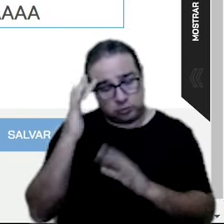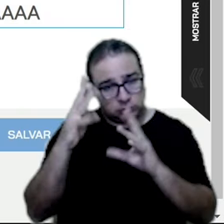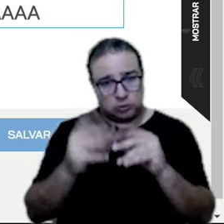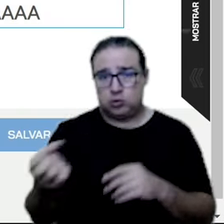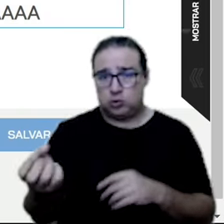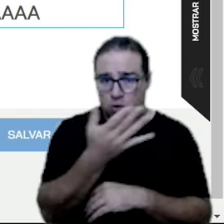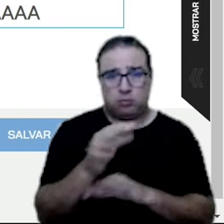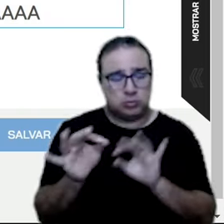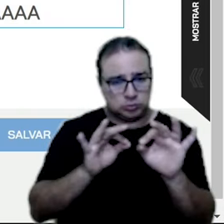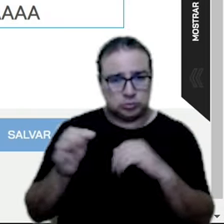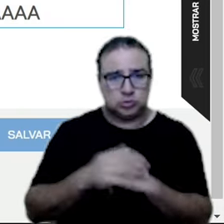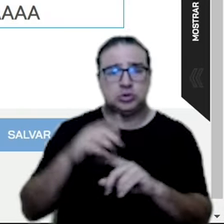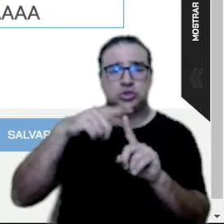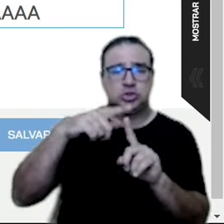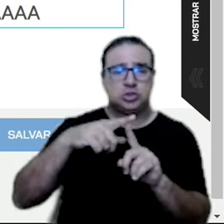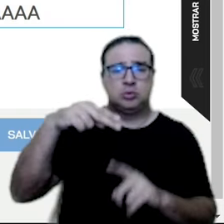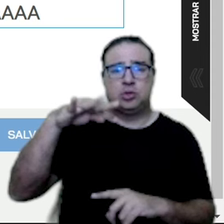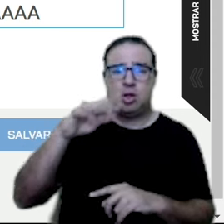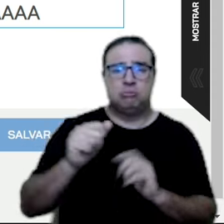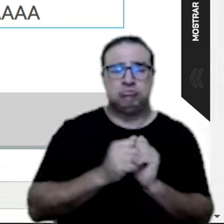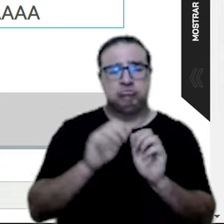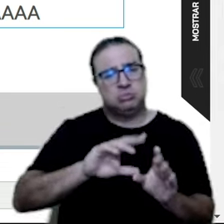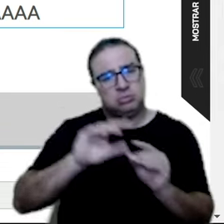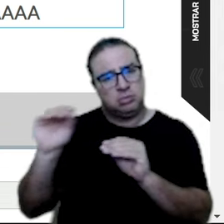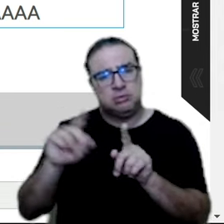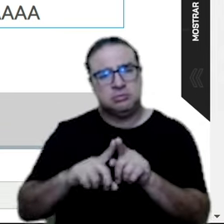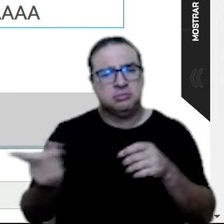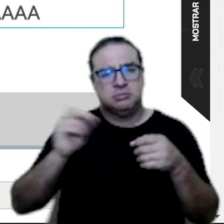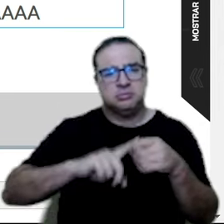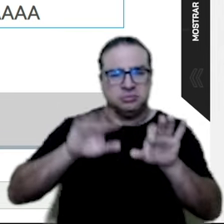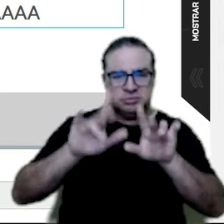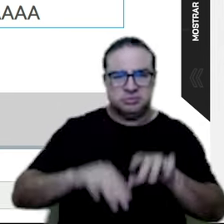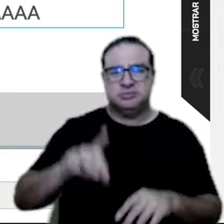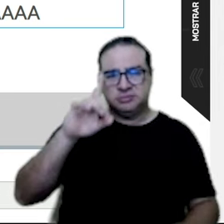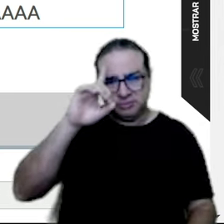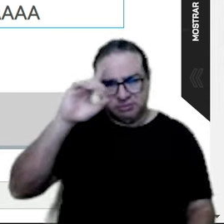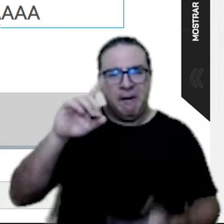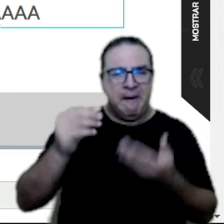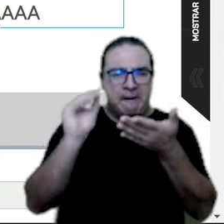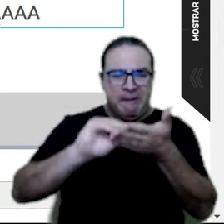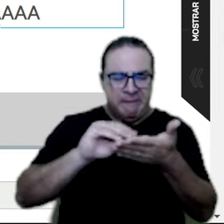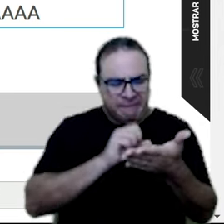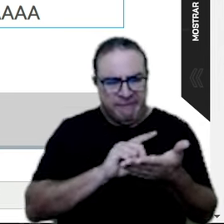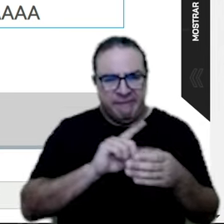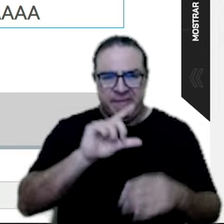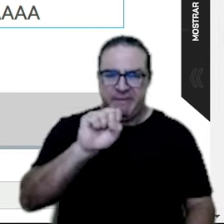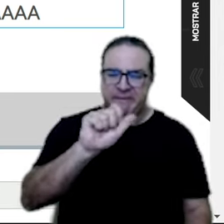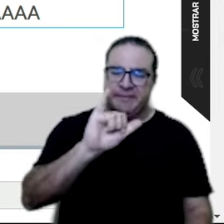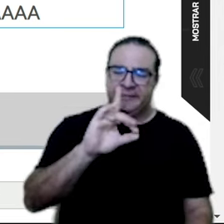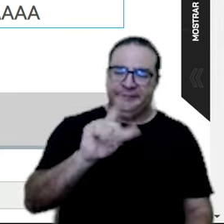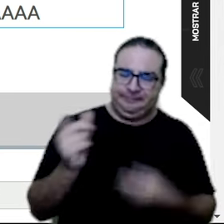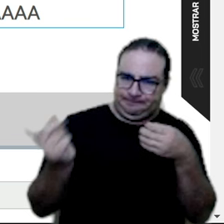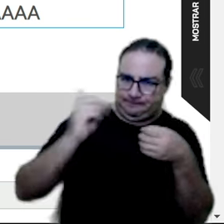pessoal cliquei novo emissor tipo de nota é uma nota de saída eu posso vir e digitar a data de entrega data de saída